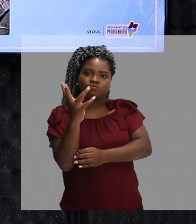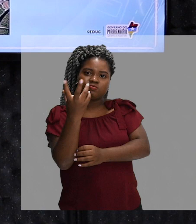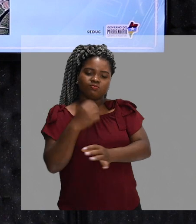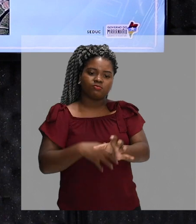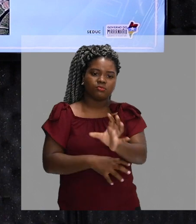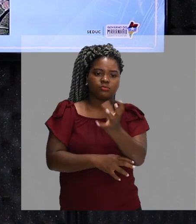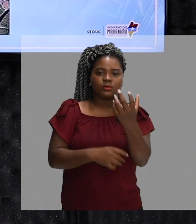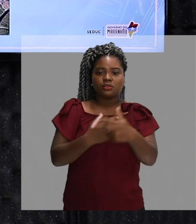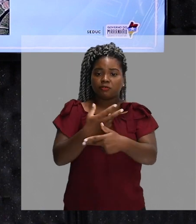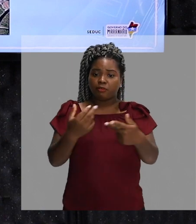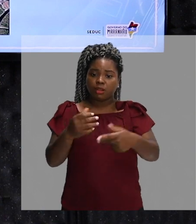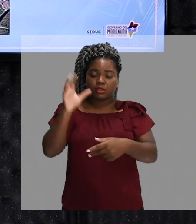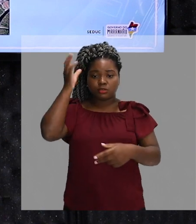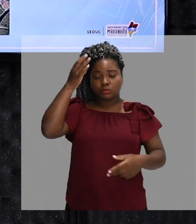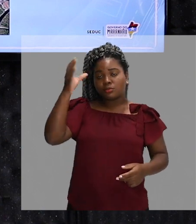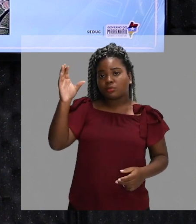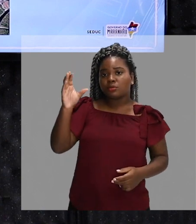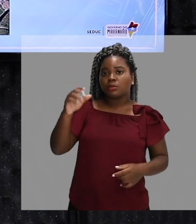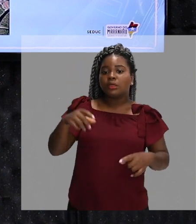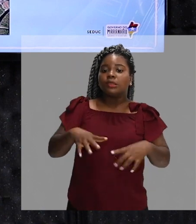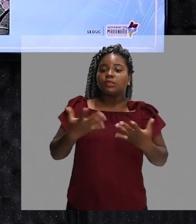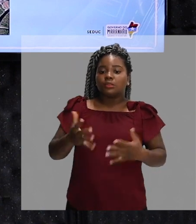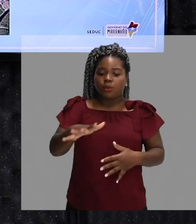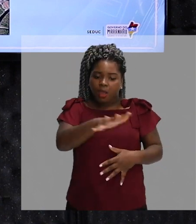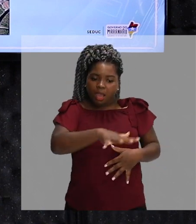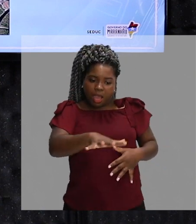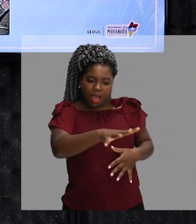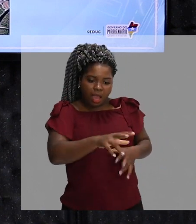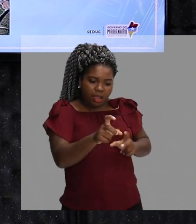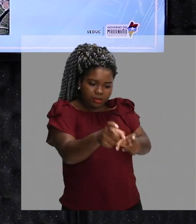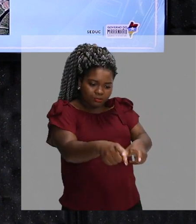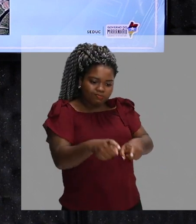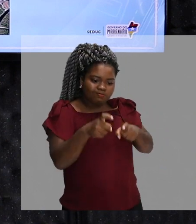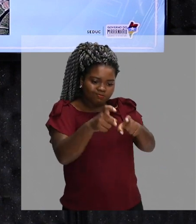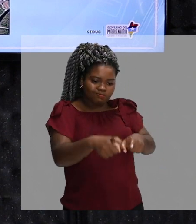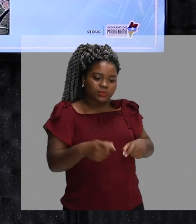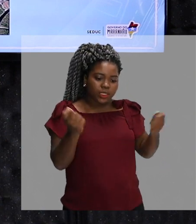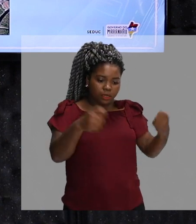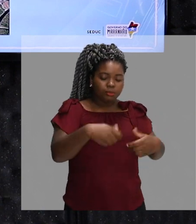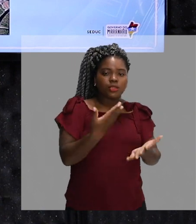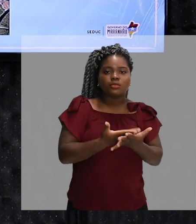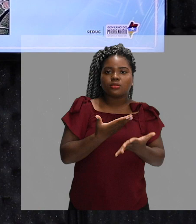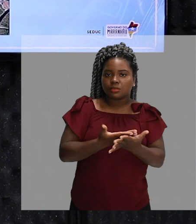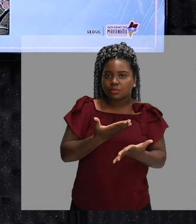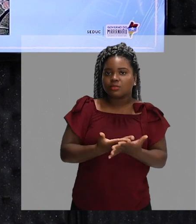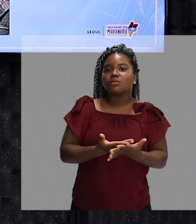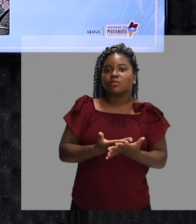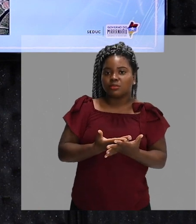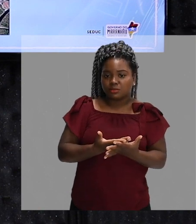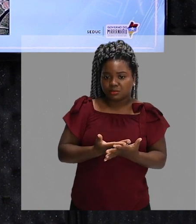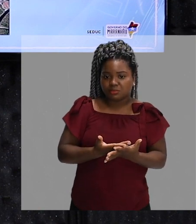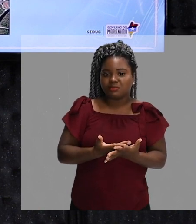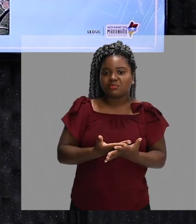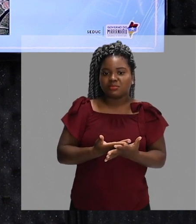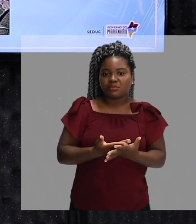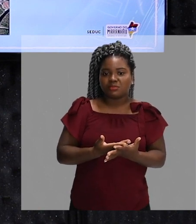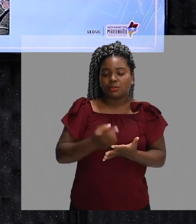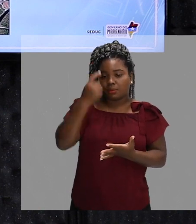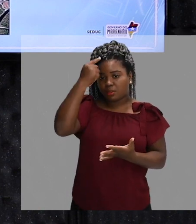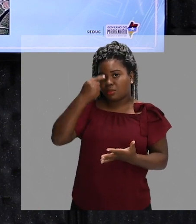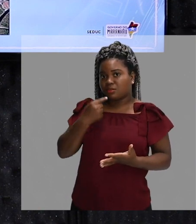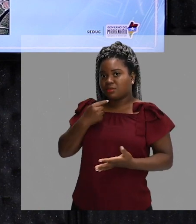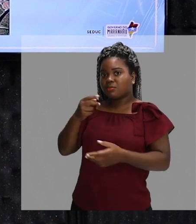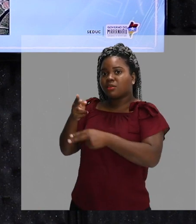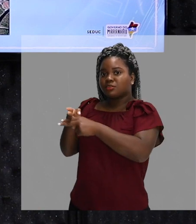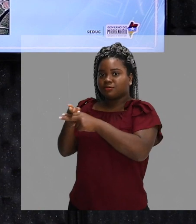culturas. Então, o solo rural ele pode ser estudado também a partir dessas imagens de